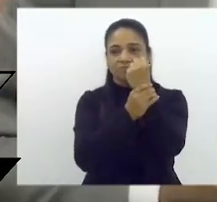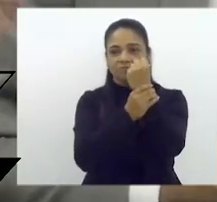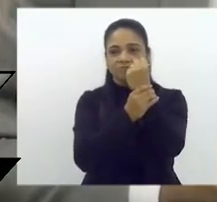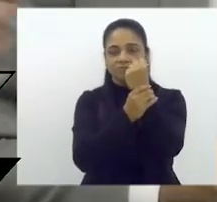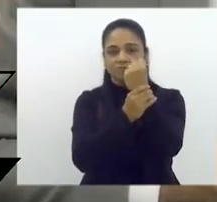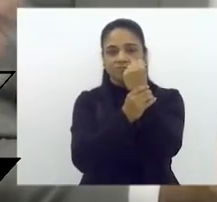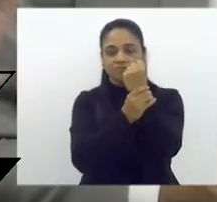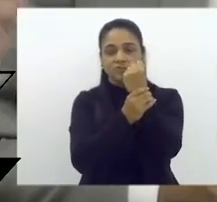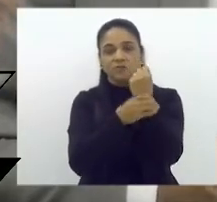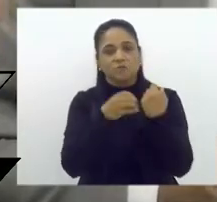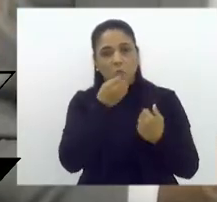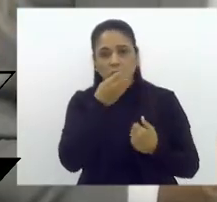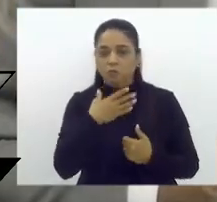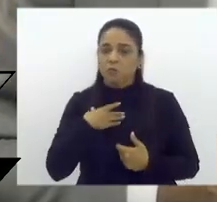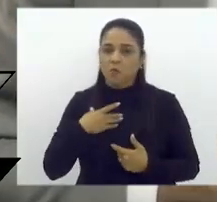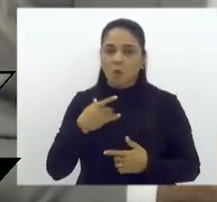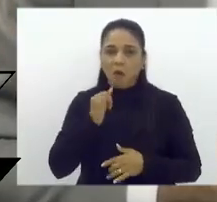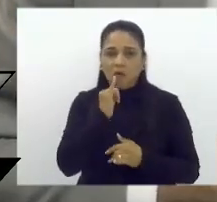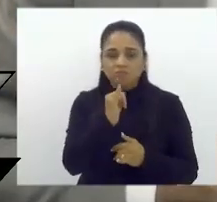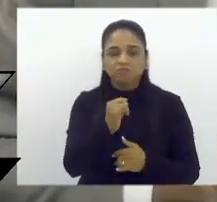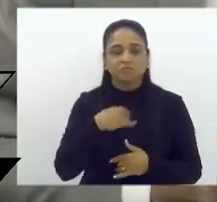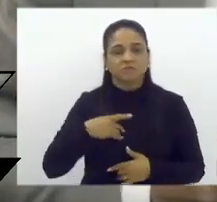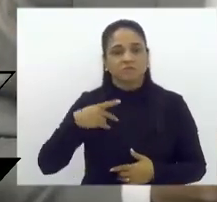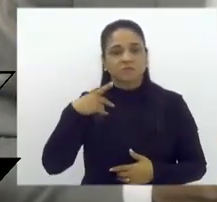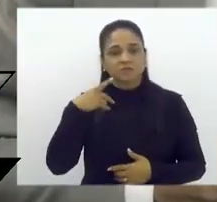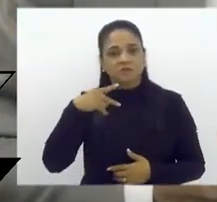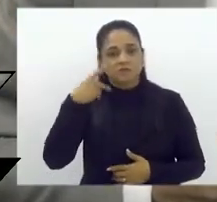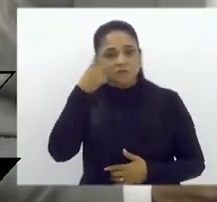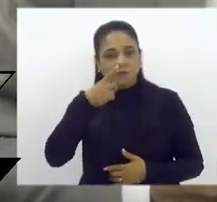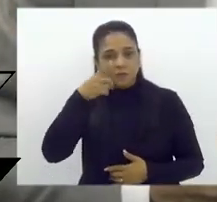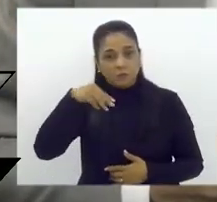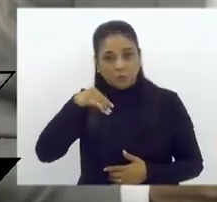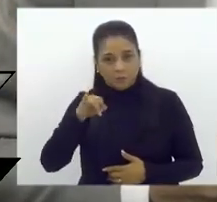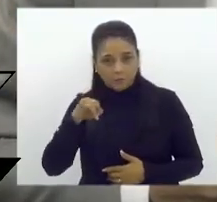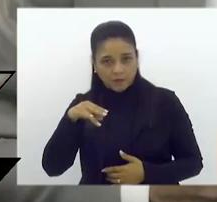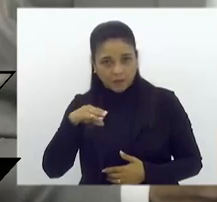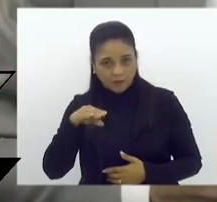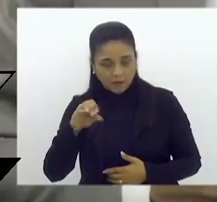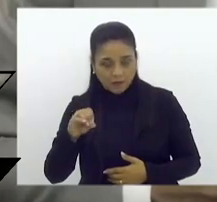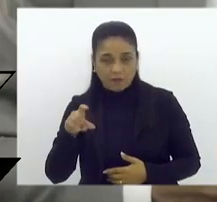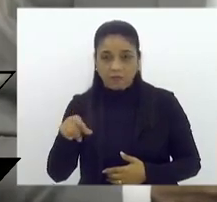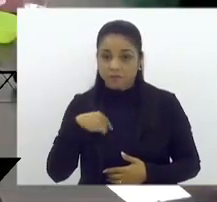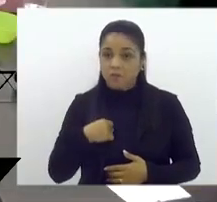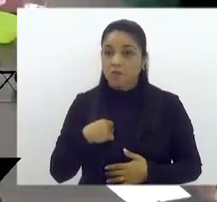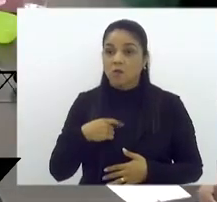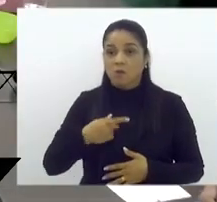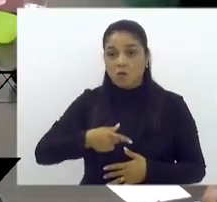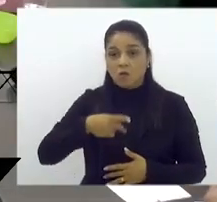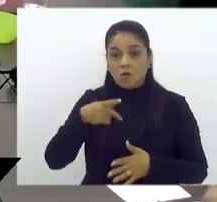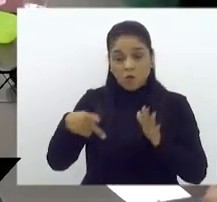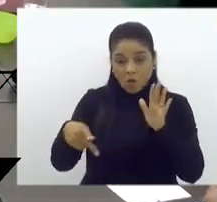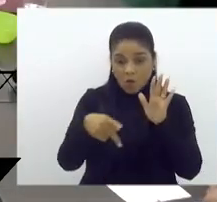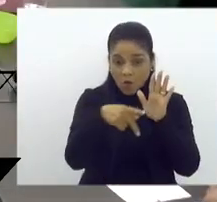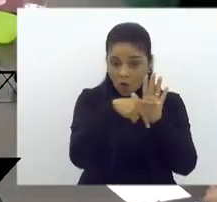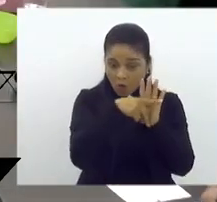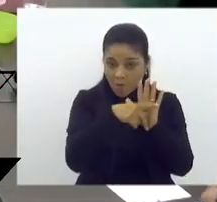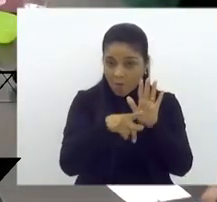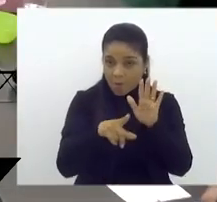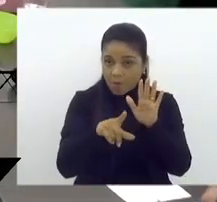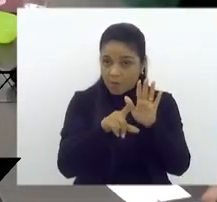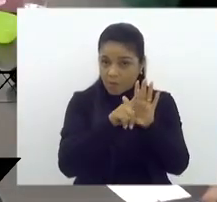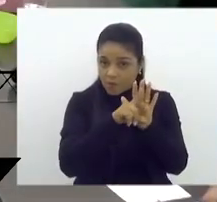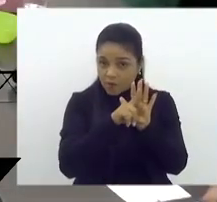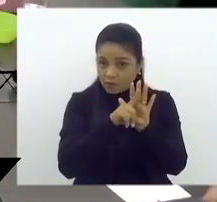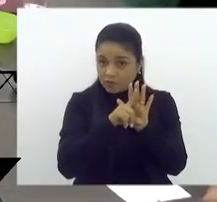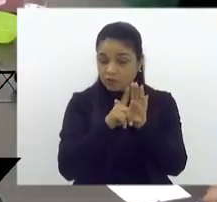Foi bom a fala do deputado Mink, porque me alertou. Deputado Vitor Júnior, o projeto necessário, obrigatoriamente, voltará